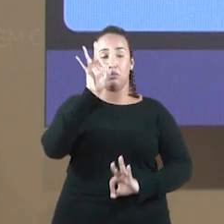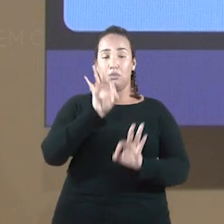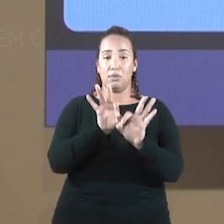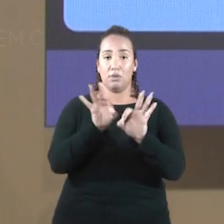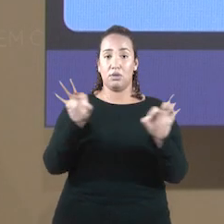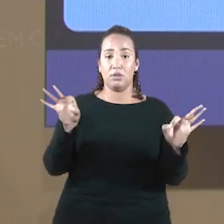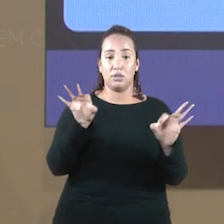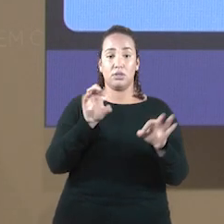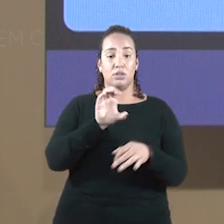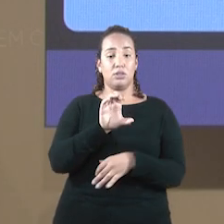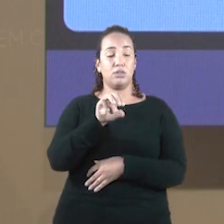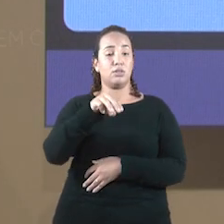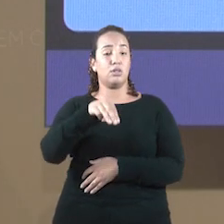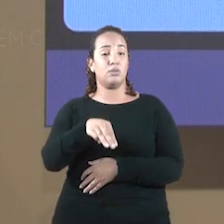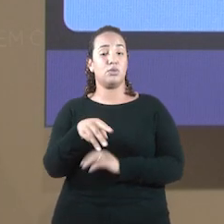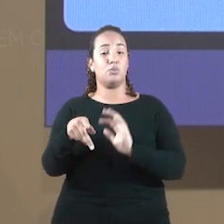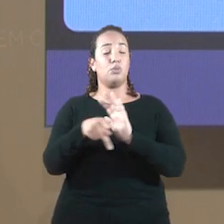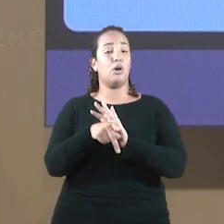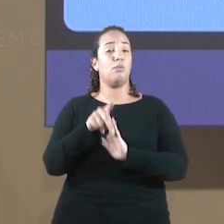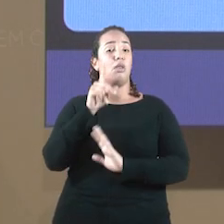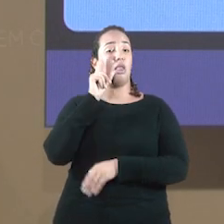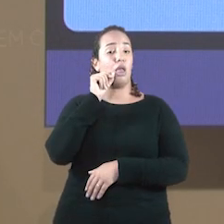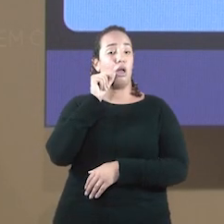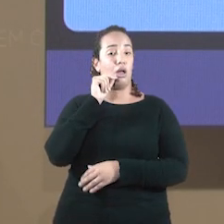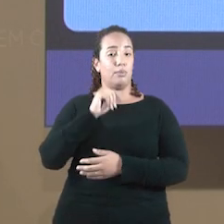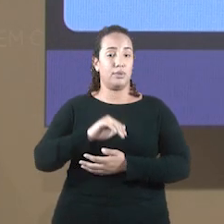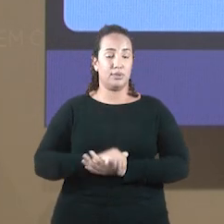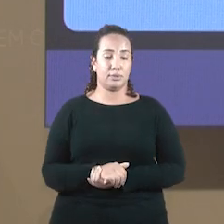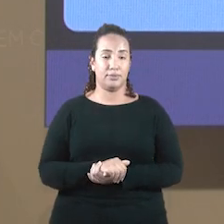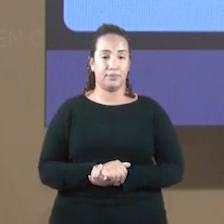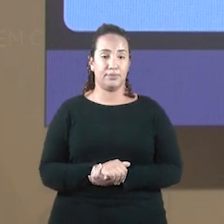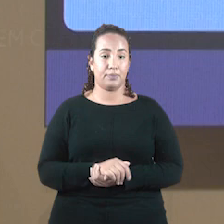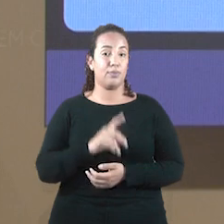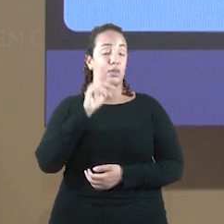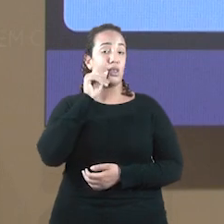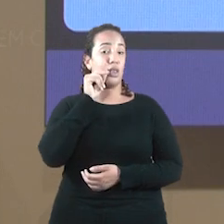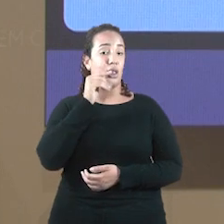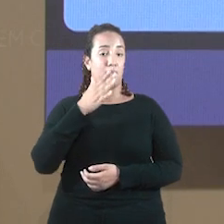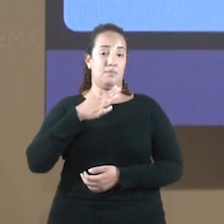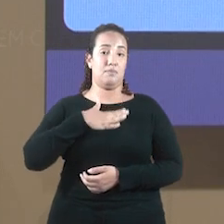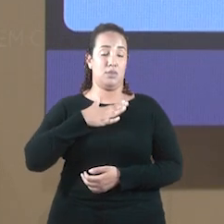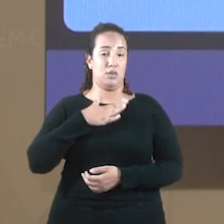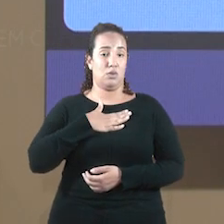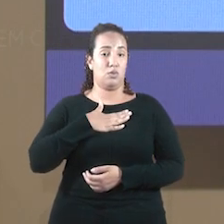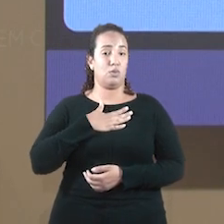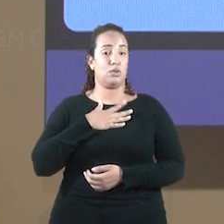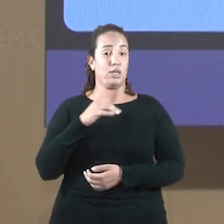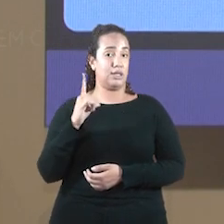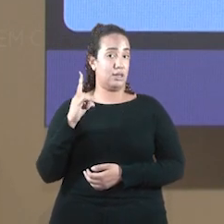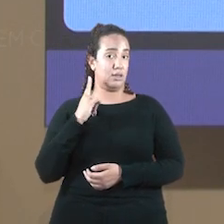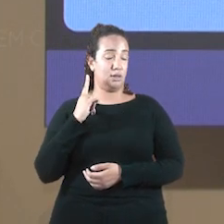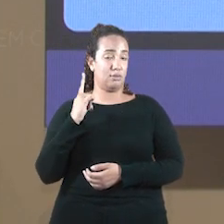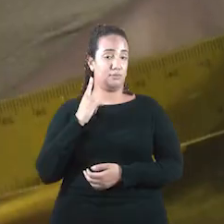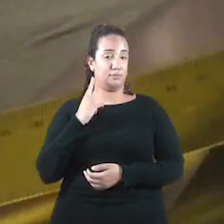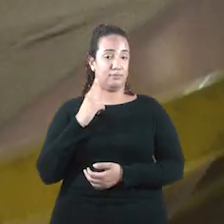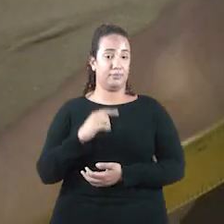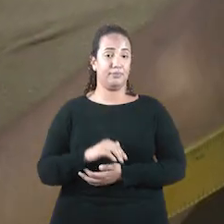quantos centímetros esse lápis tem. O meu lápis aqui